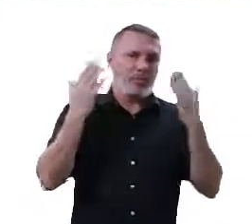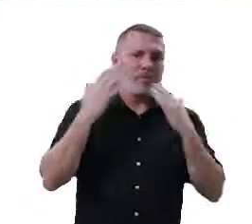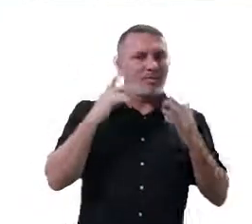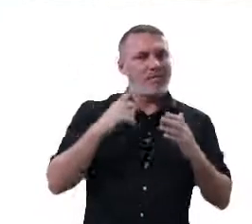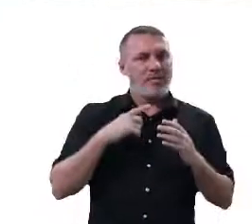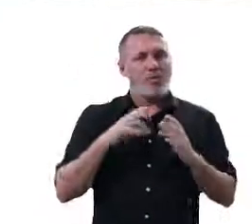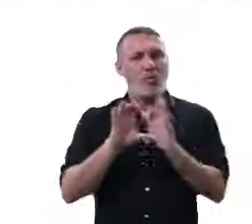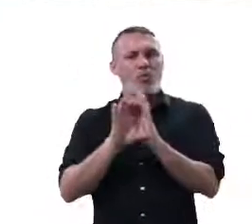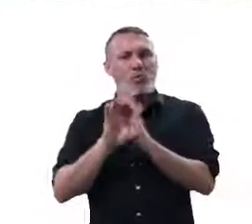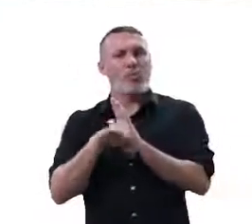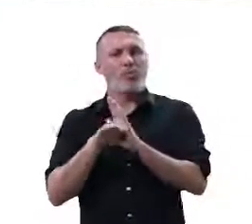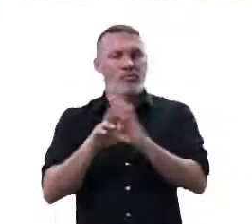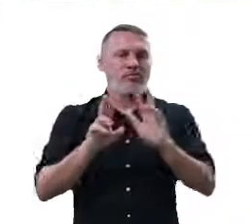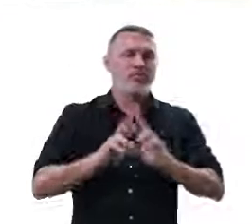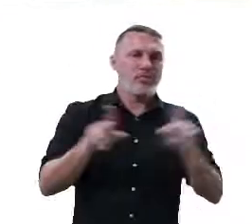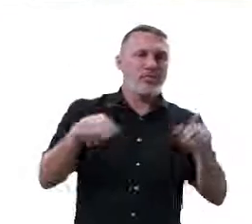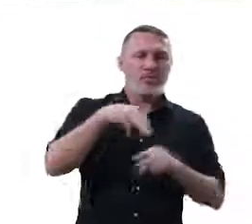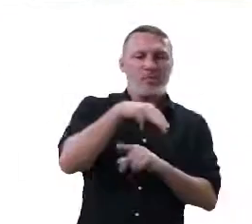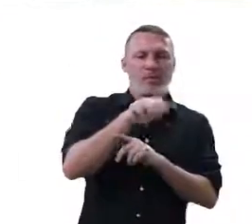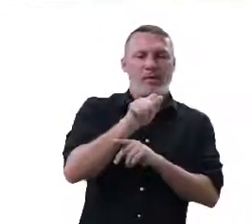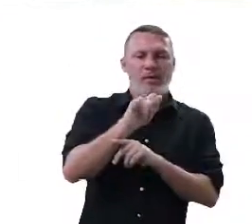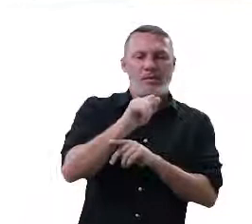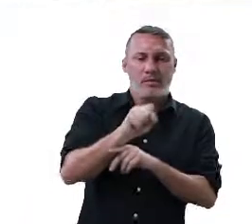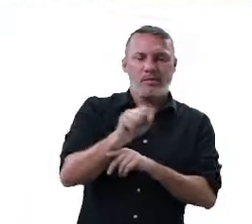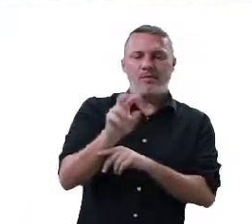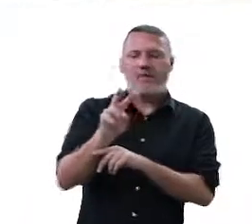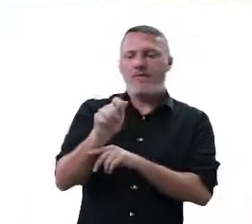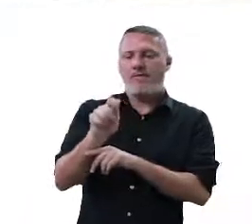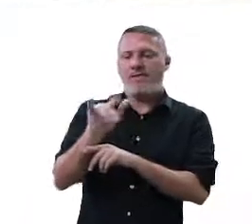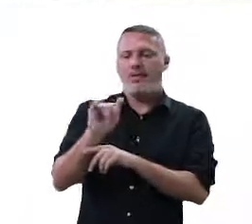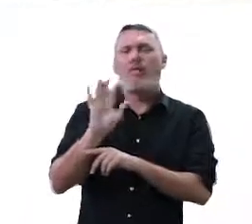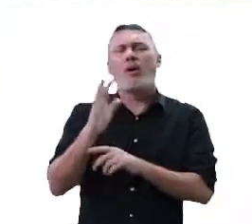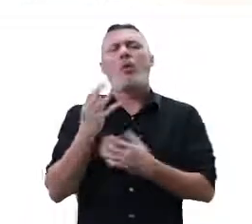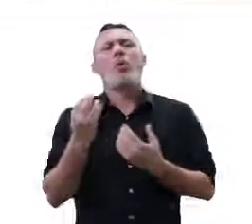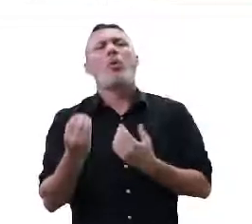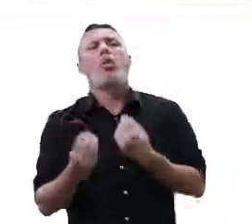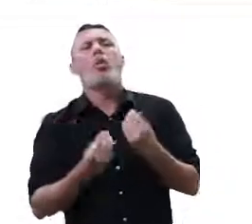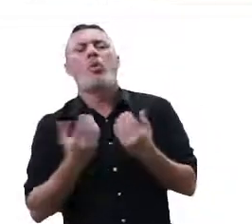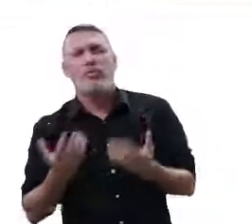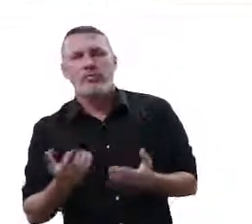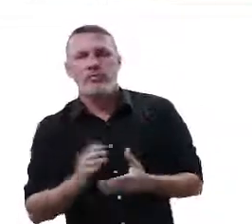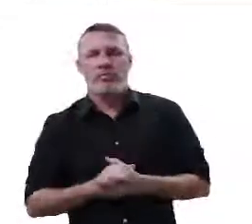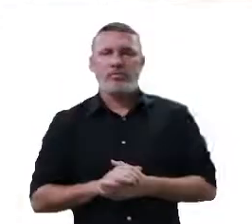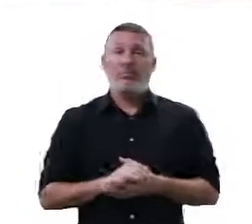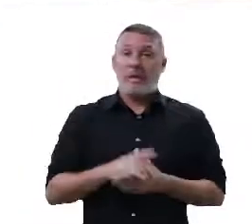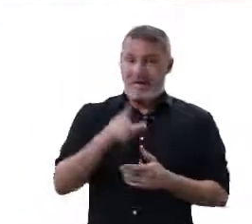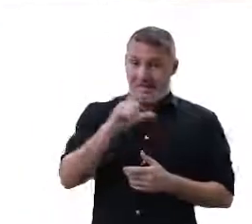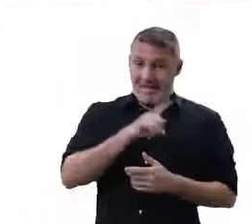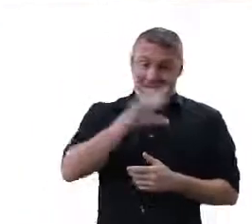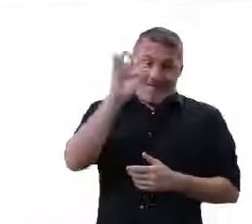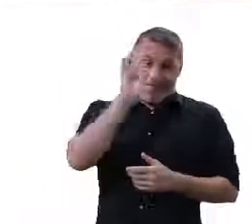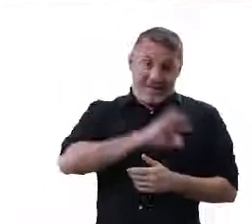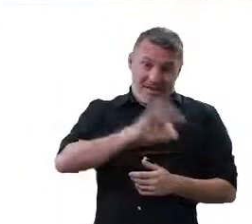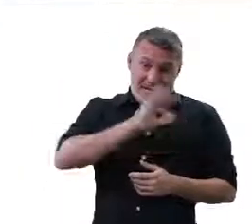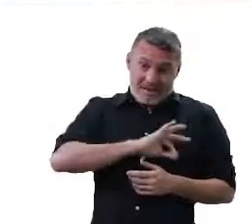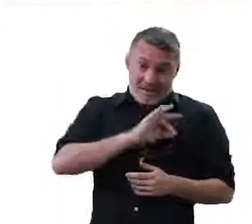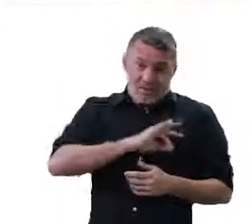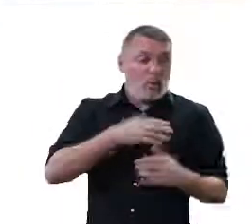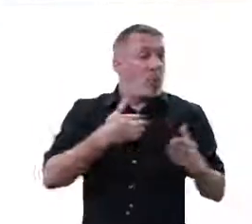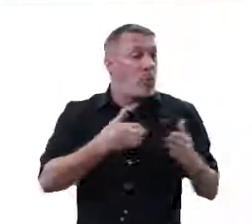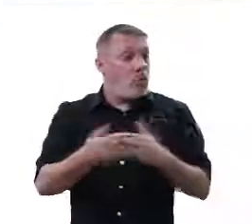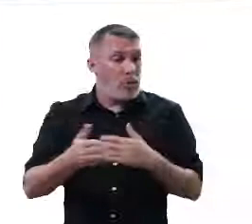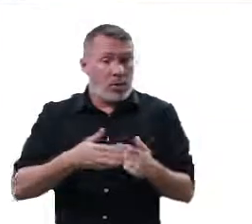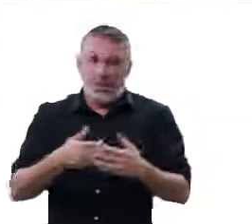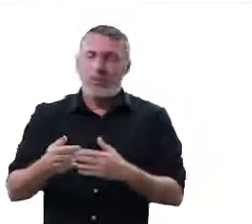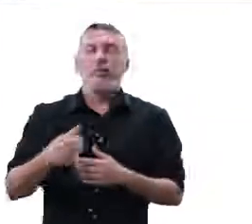Então, essa mais-valia acontece como? Meus queridos, tendo trabalho assalariado tem mais-valia. Não interessa se o cara